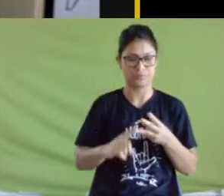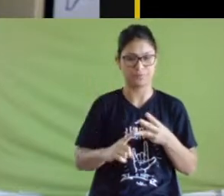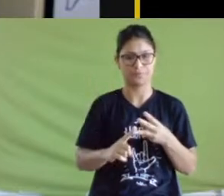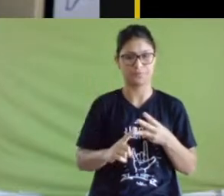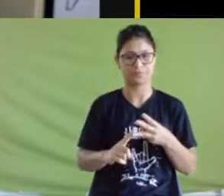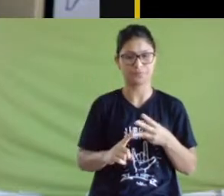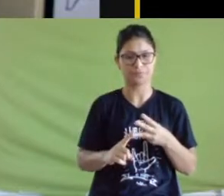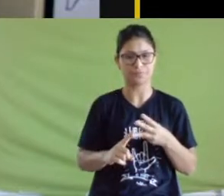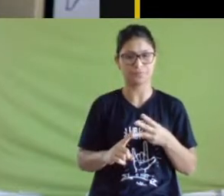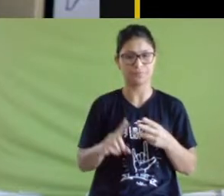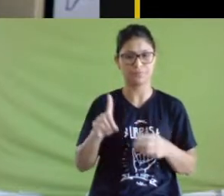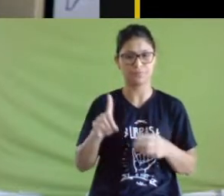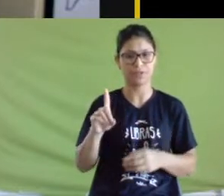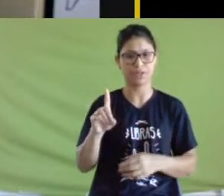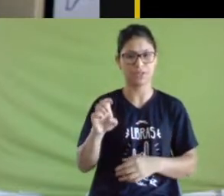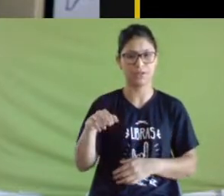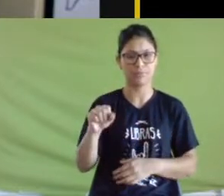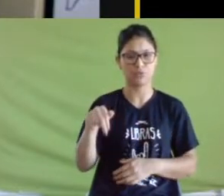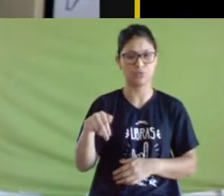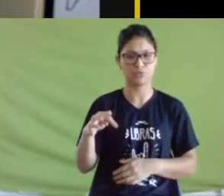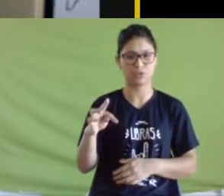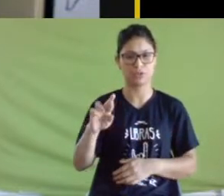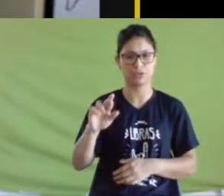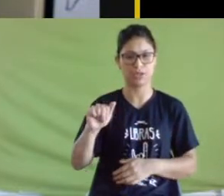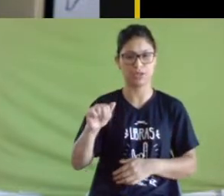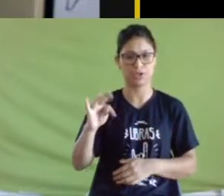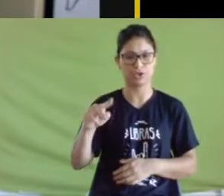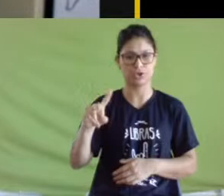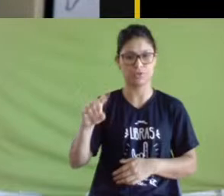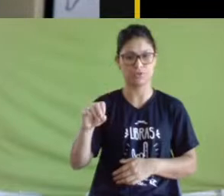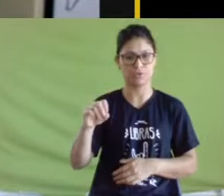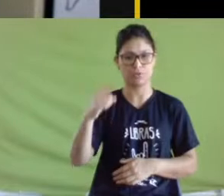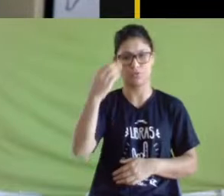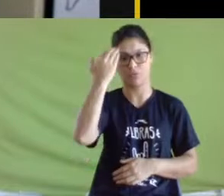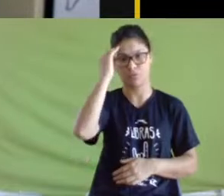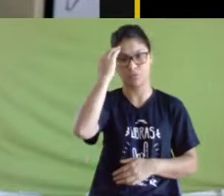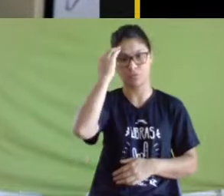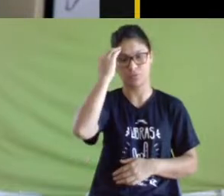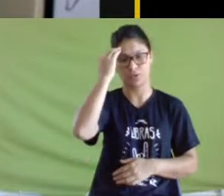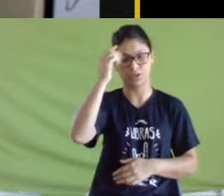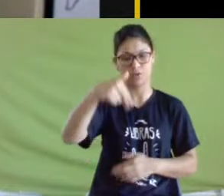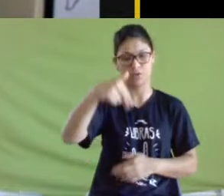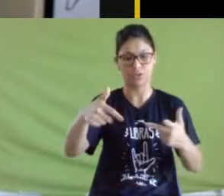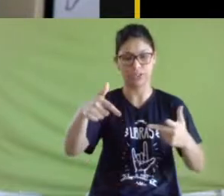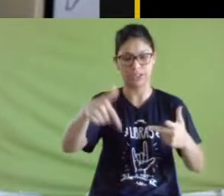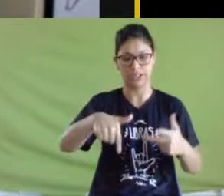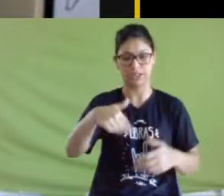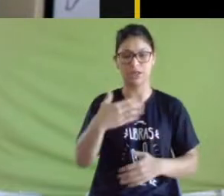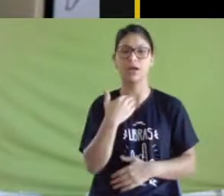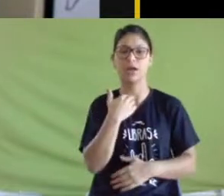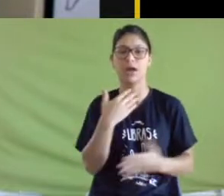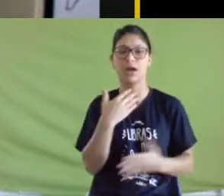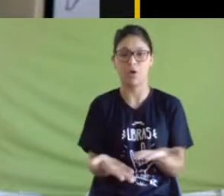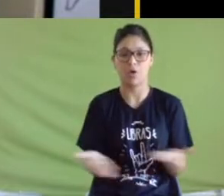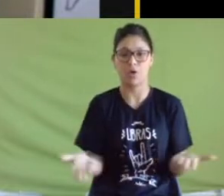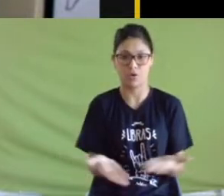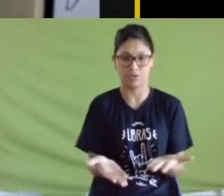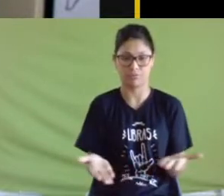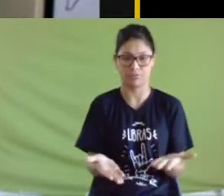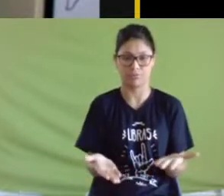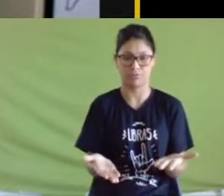e o demonstrativo, que se ocupa de coisas daqui e de agora, elogiando ou censurando, os três gêneros